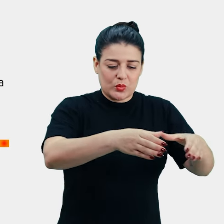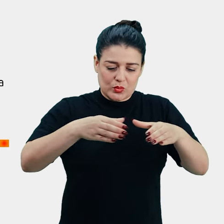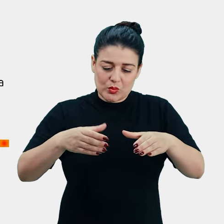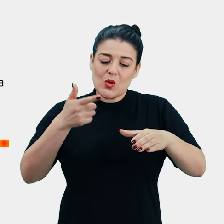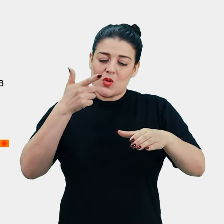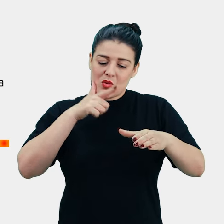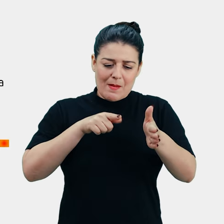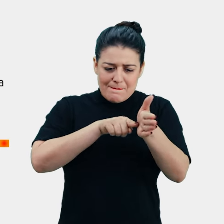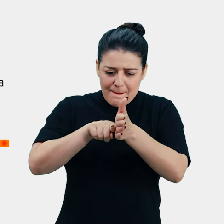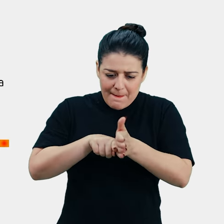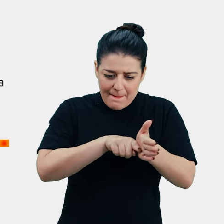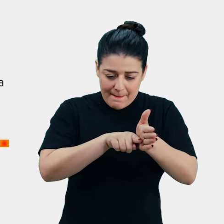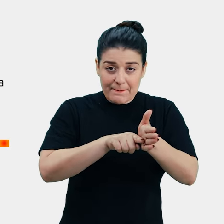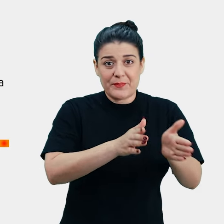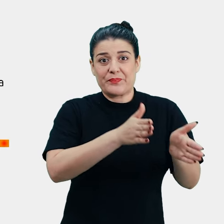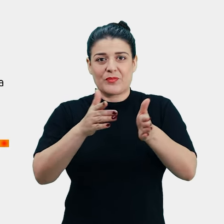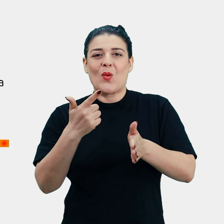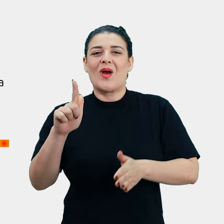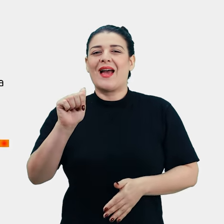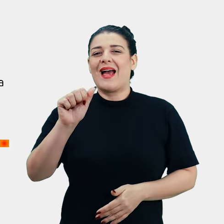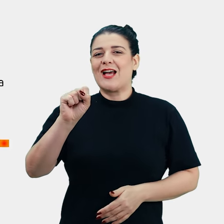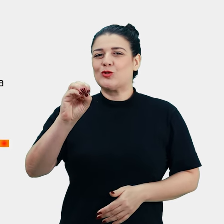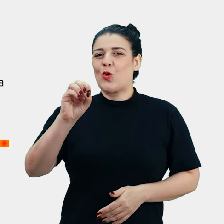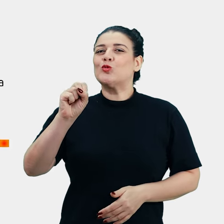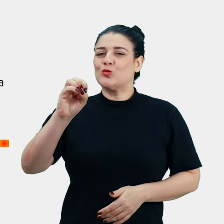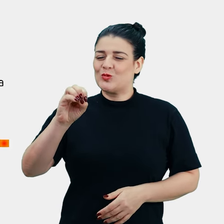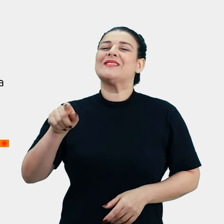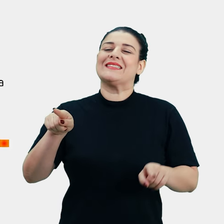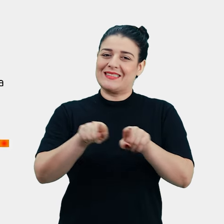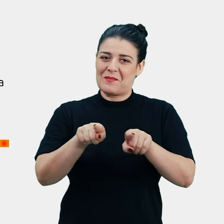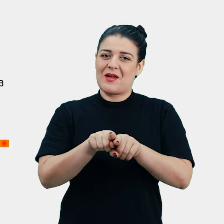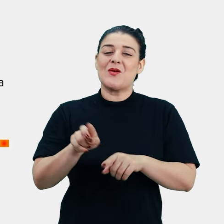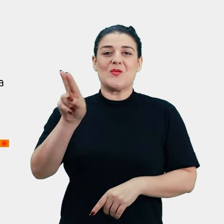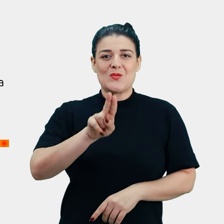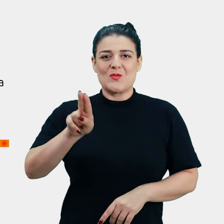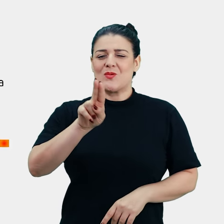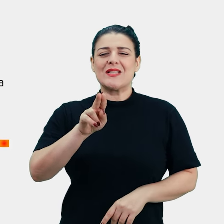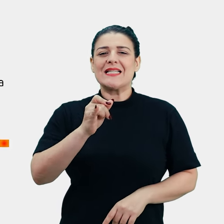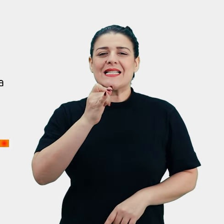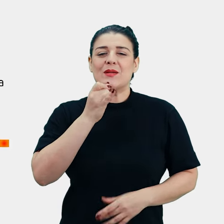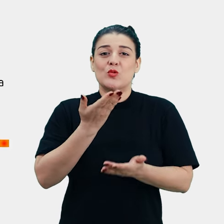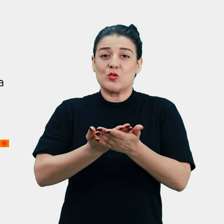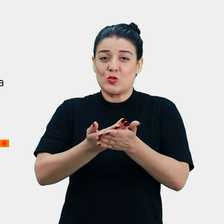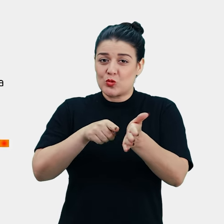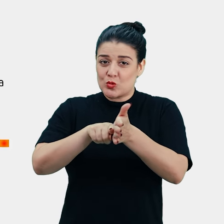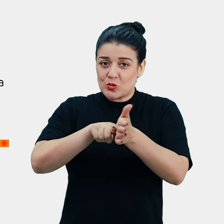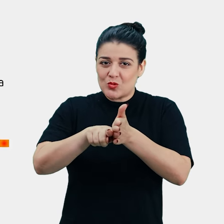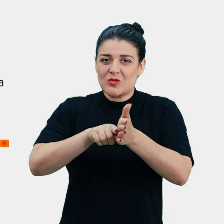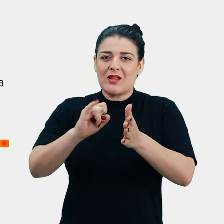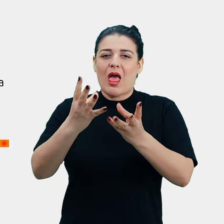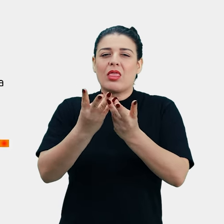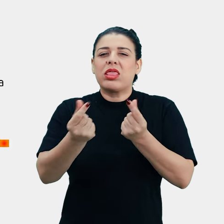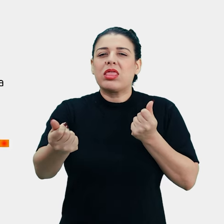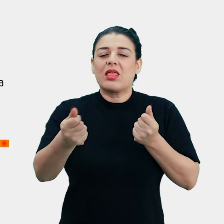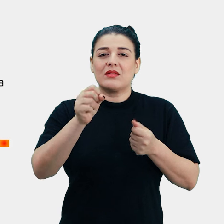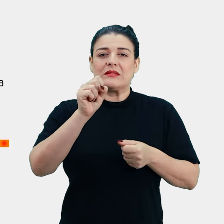perfil cromatográfico. E a cromatografia em fase gasosa, que é muito utilizada no caso de estudos de substâncias voláteis, então